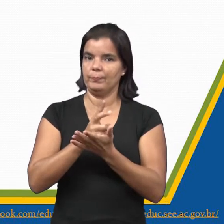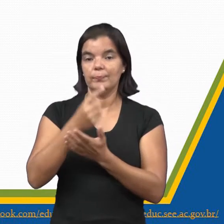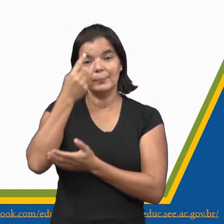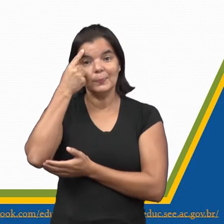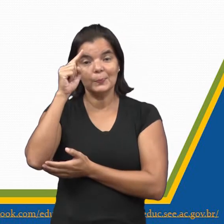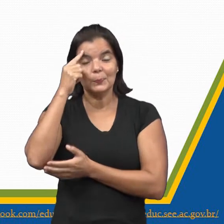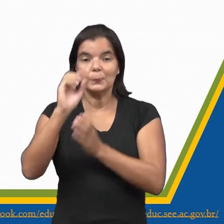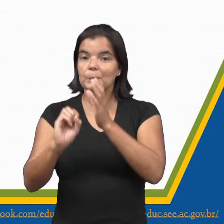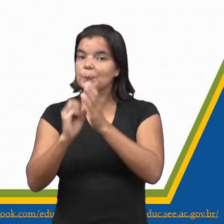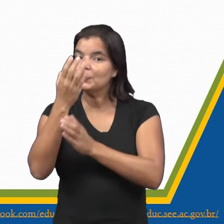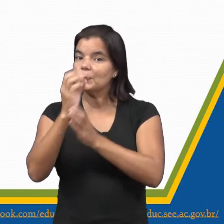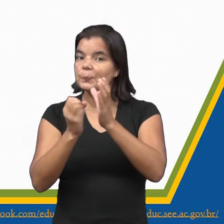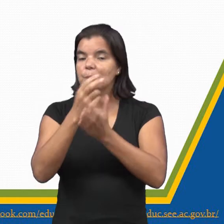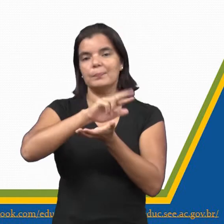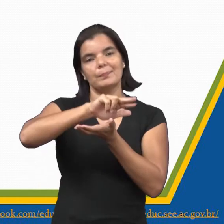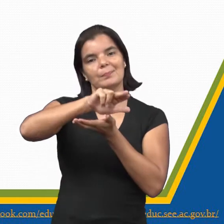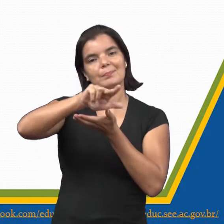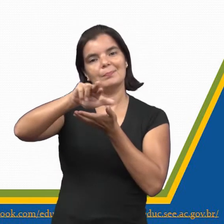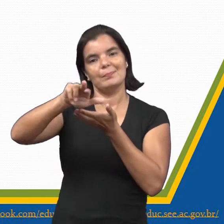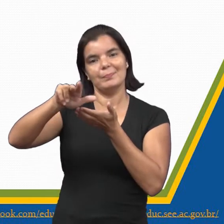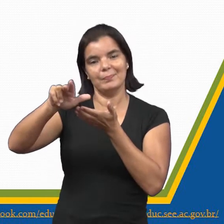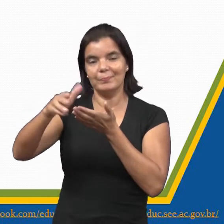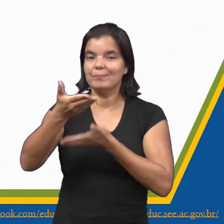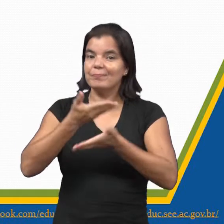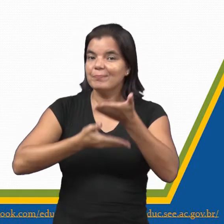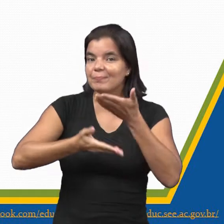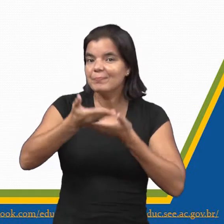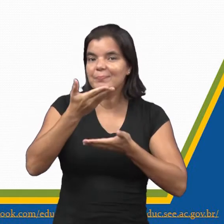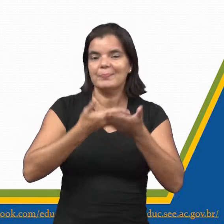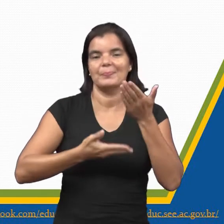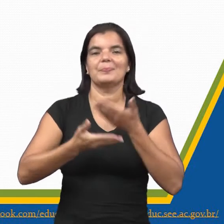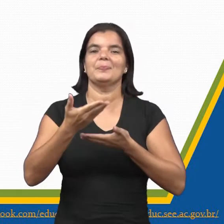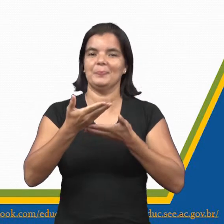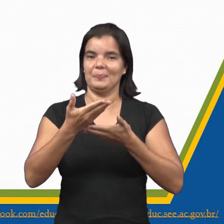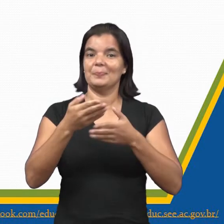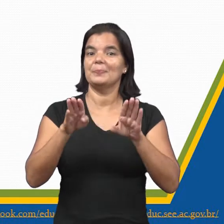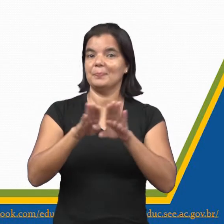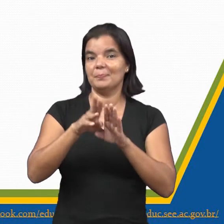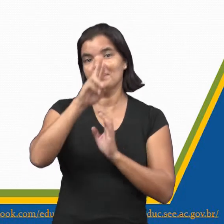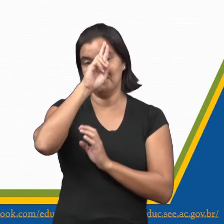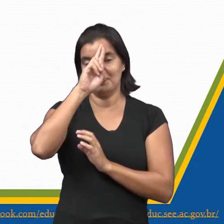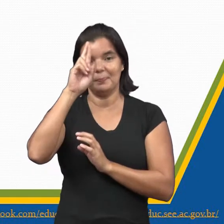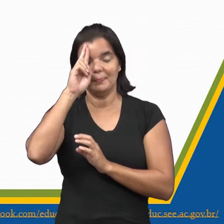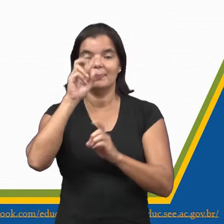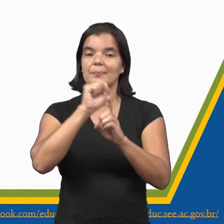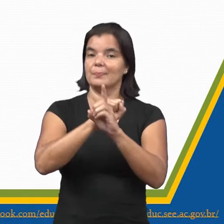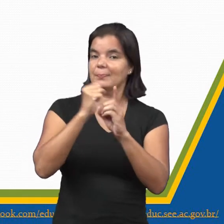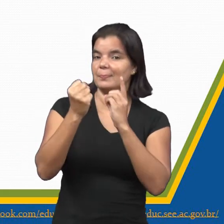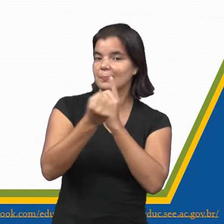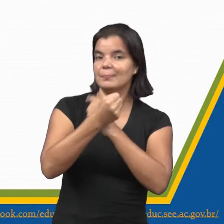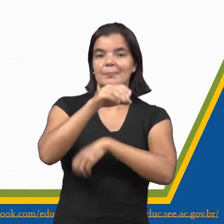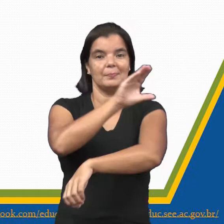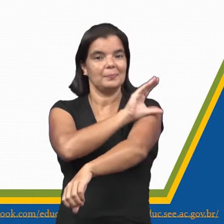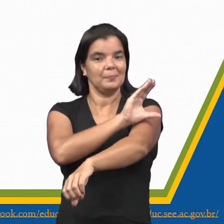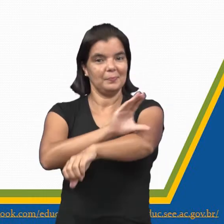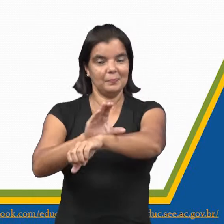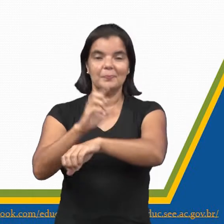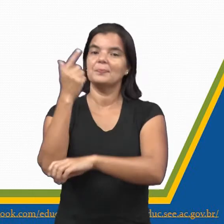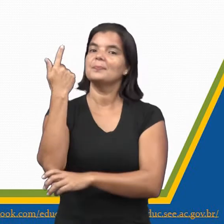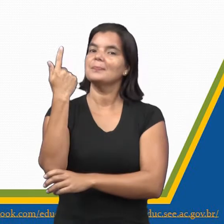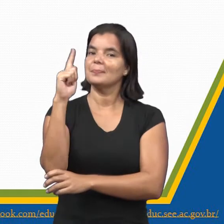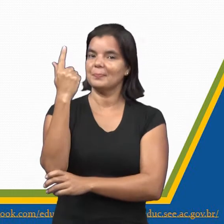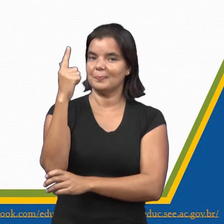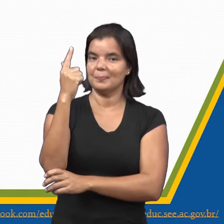reinvenções surgem as variações que envolvem diversos aspectos históricos, sociais, culturais,